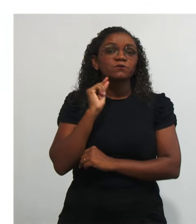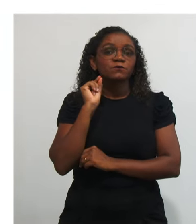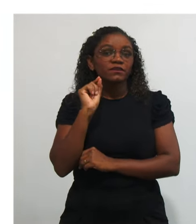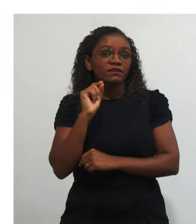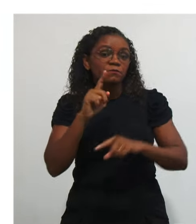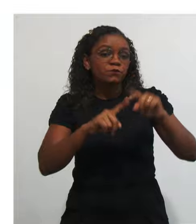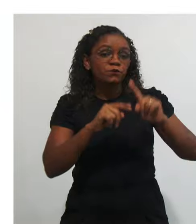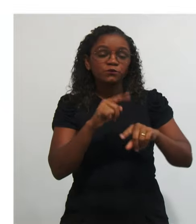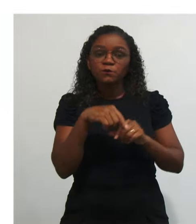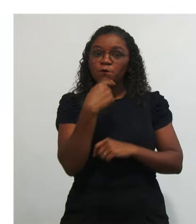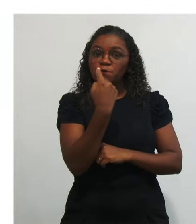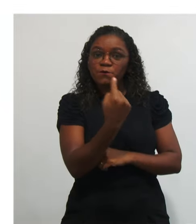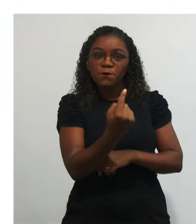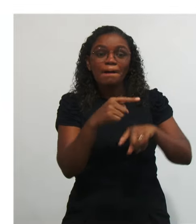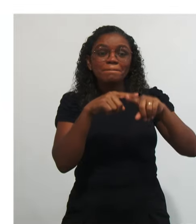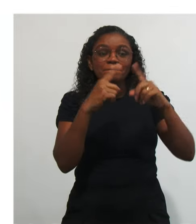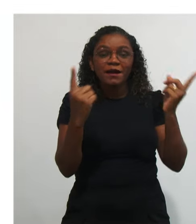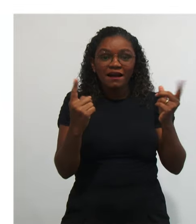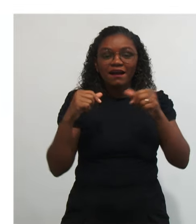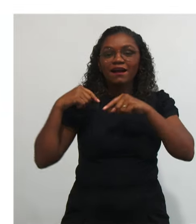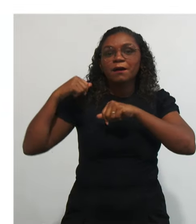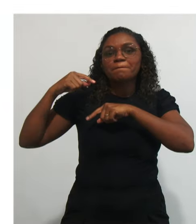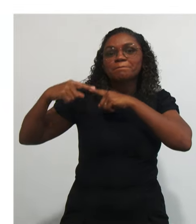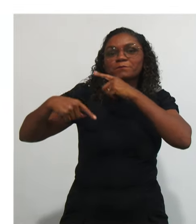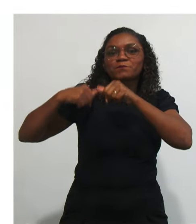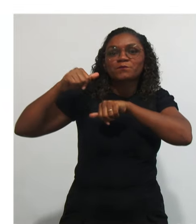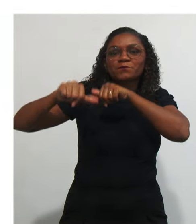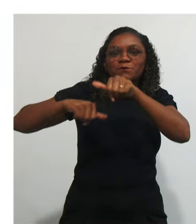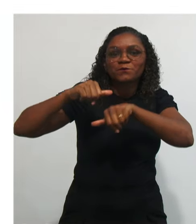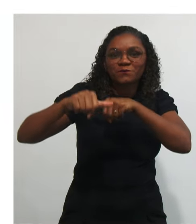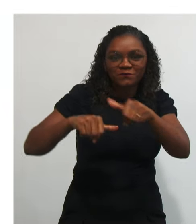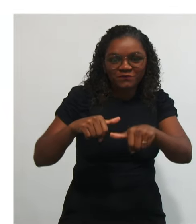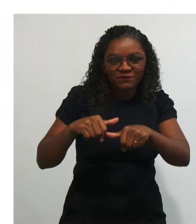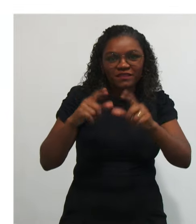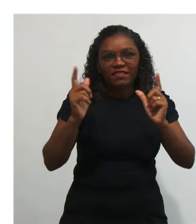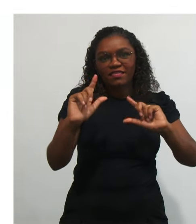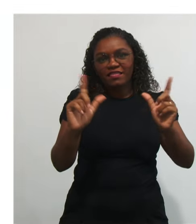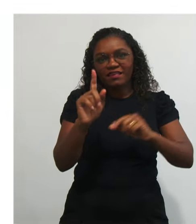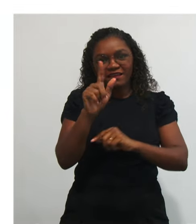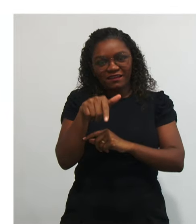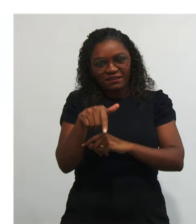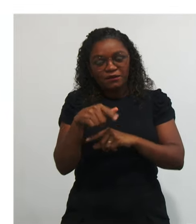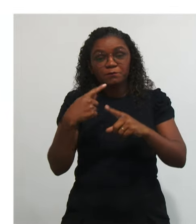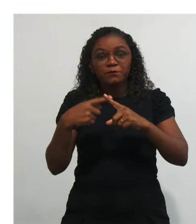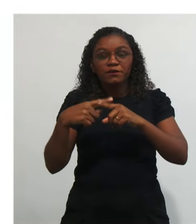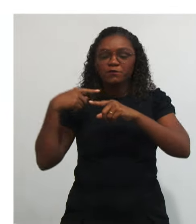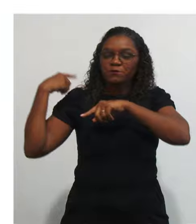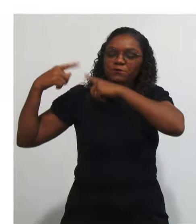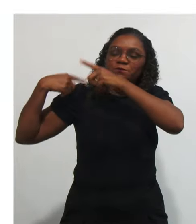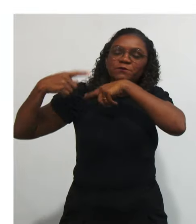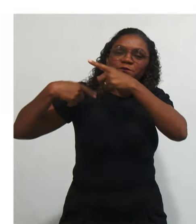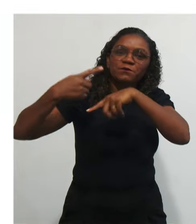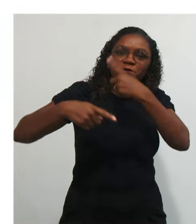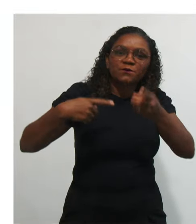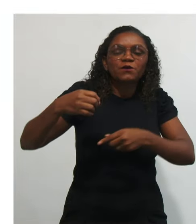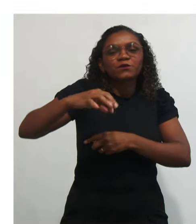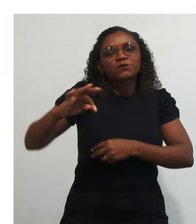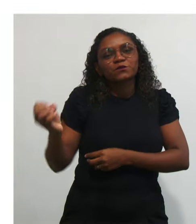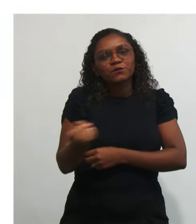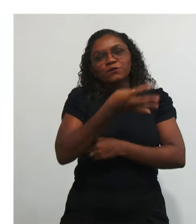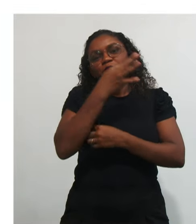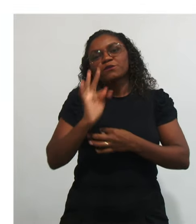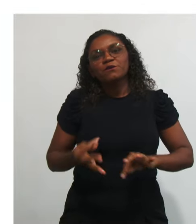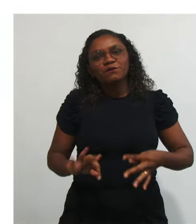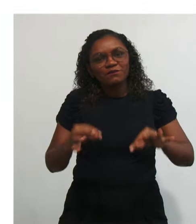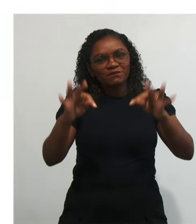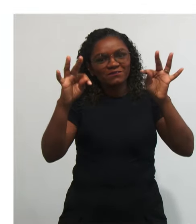produto que são as as TVs né Observe aí a evolução ao longo do tempo desse tipo